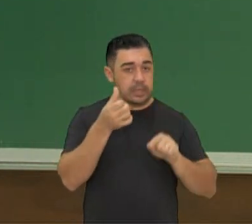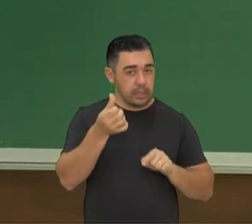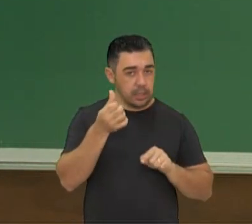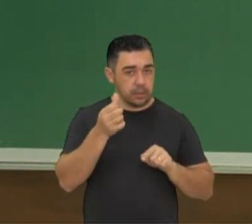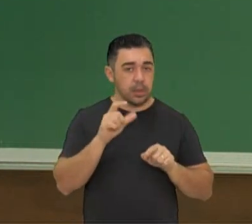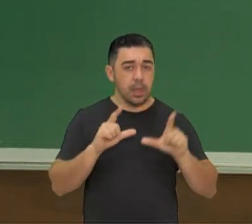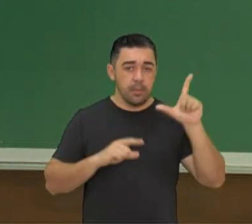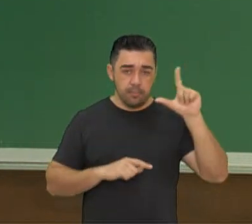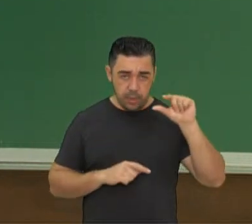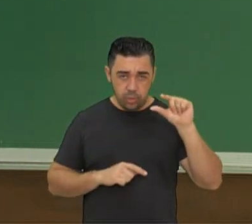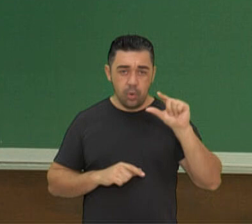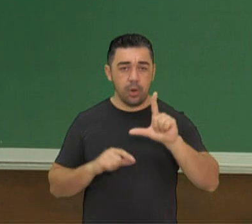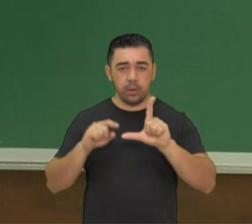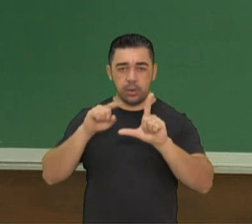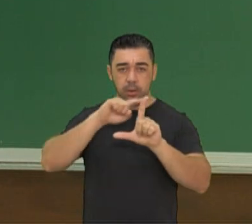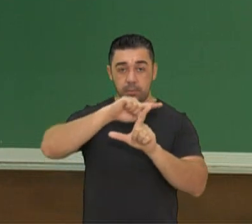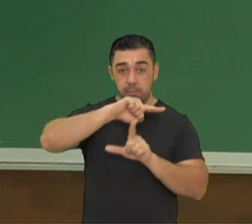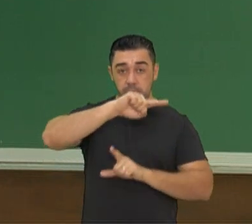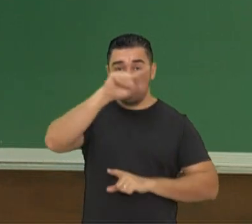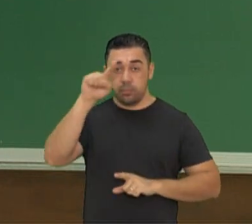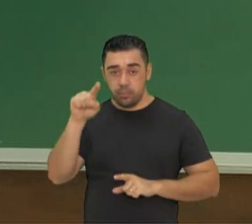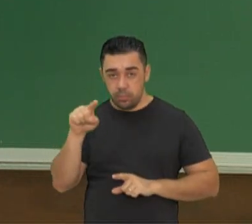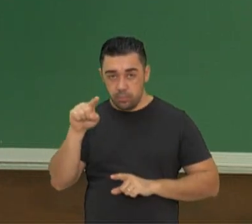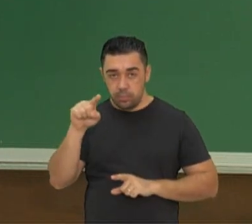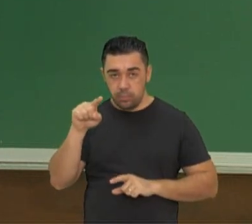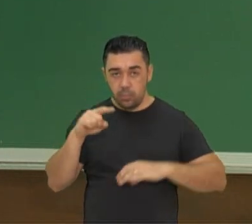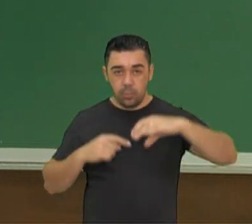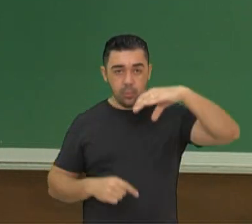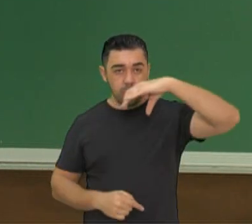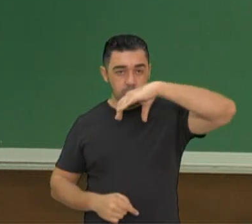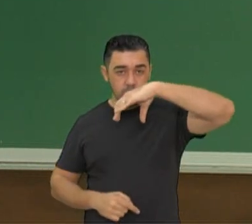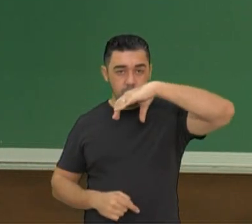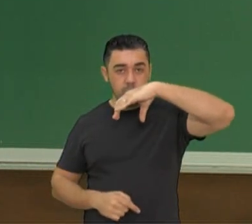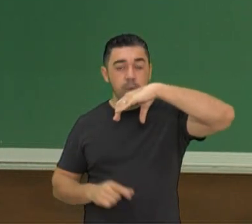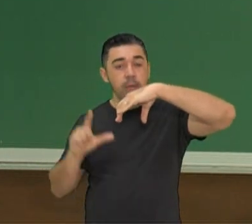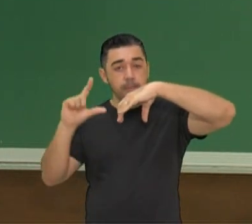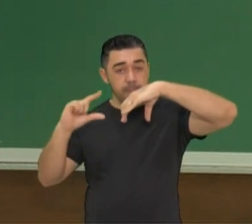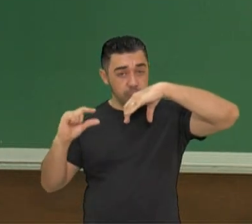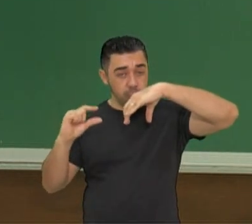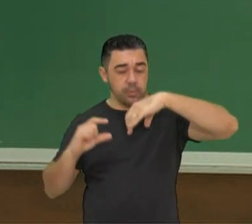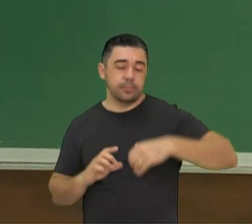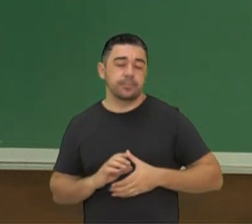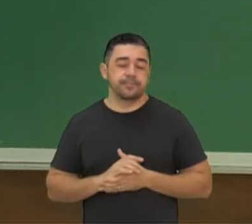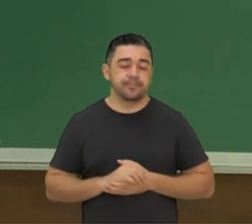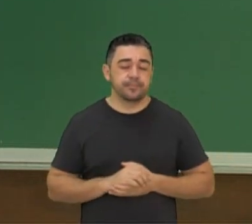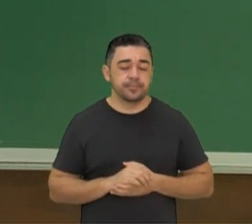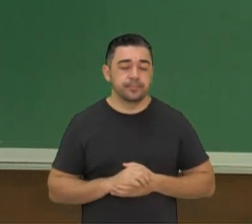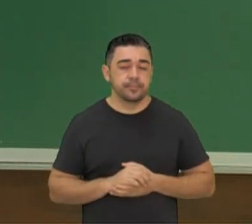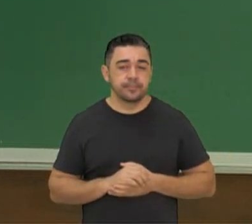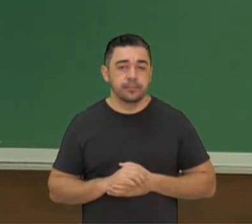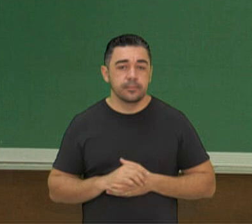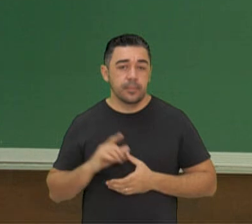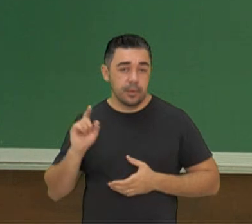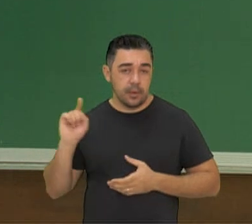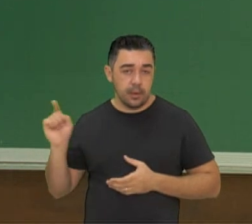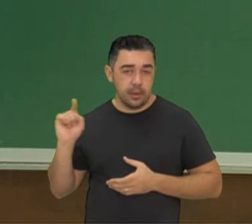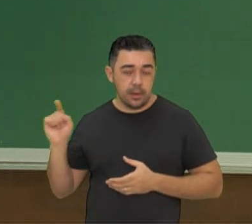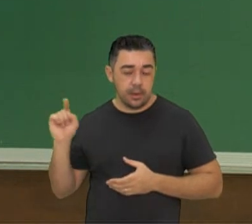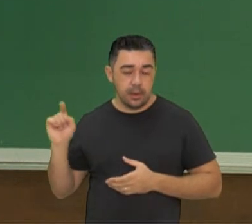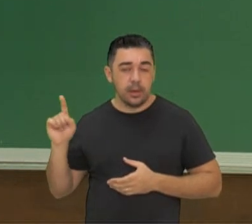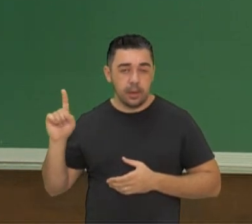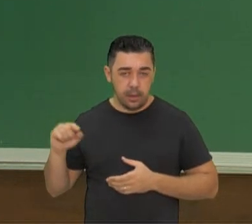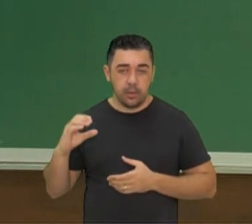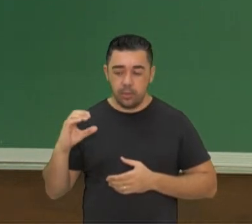menores do que meia volta. Certo? São ângulos menores do que meia volta. Então, esse polígono é um